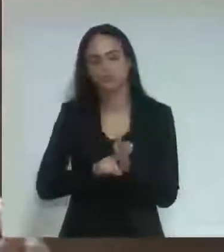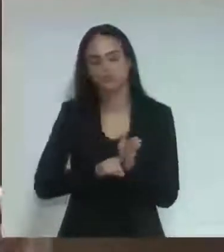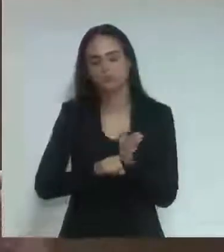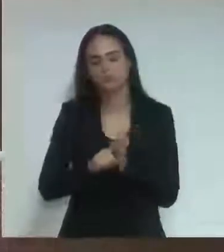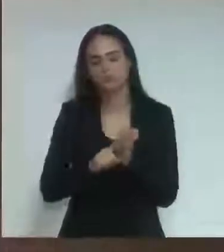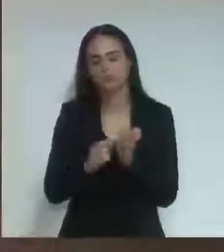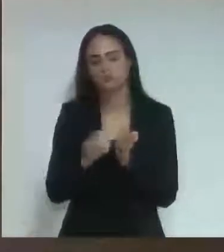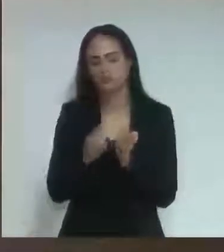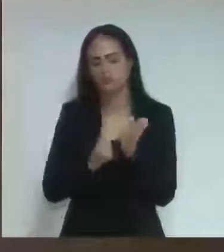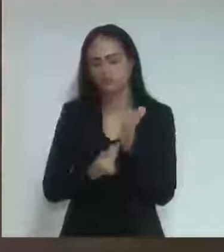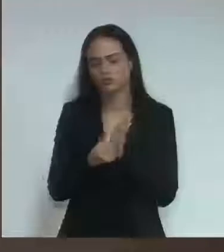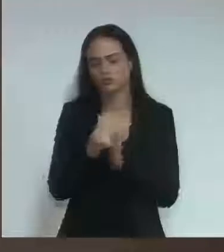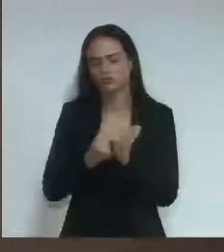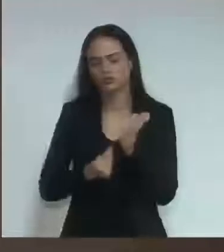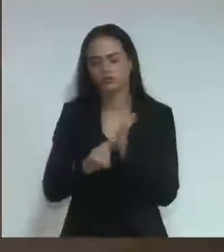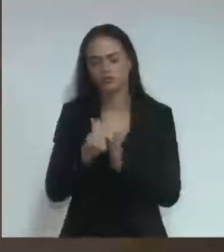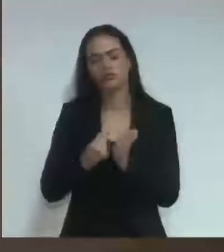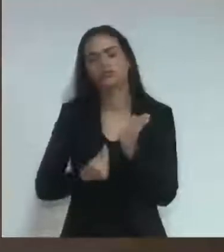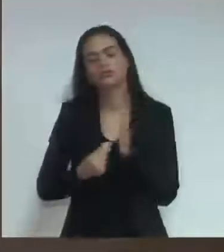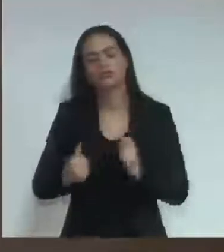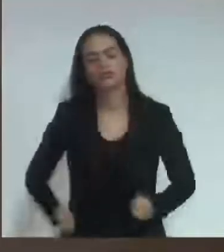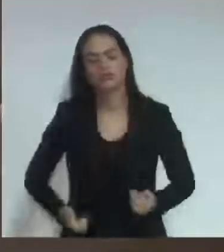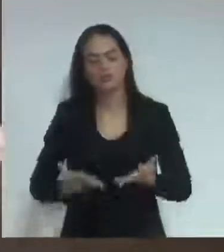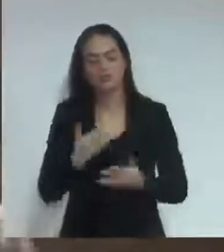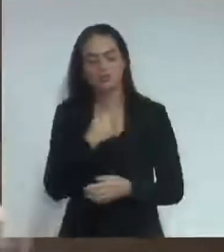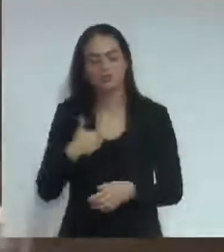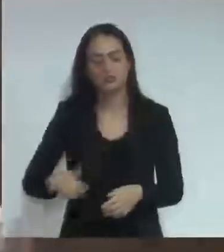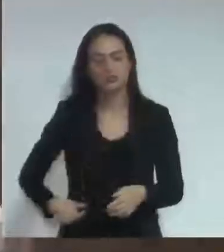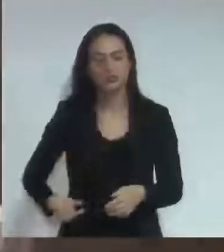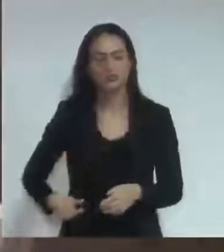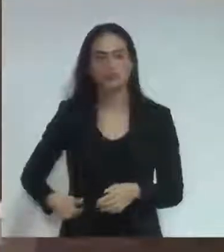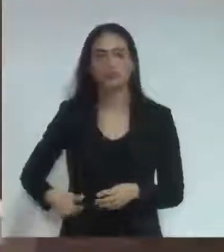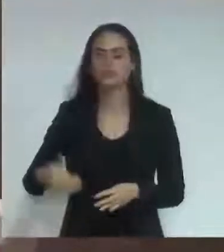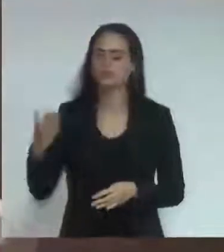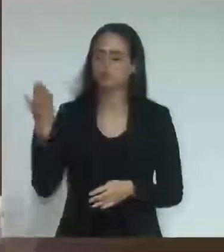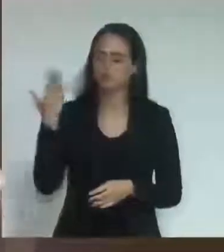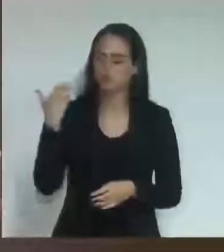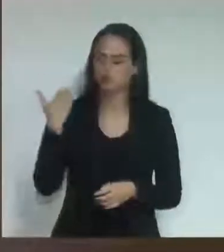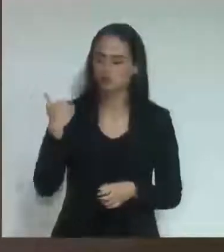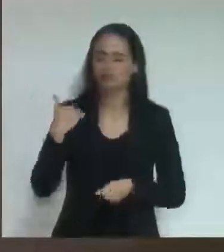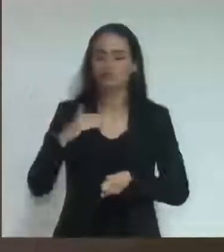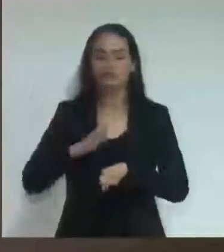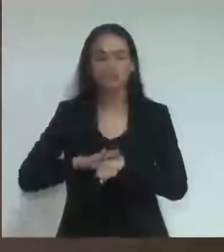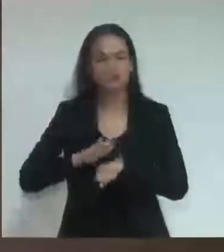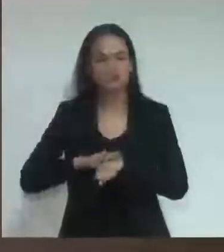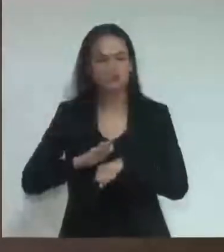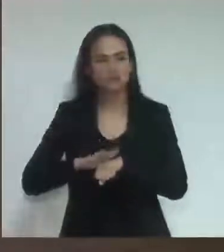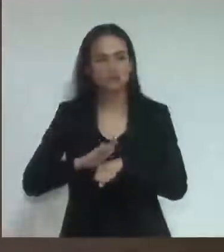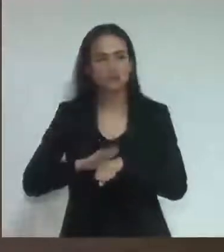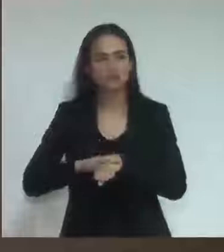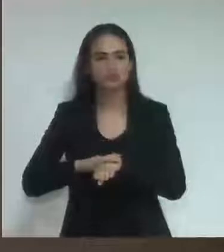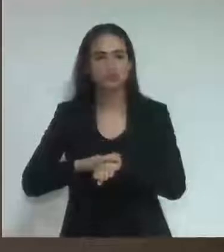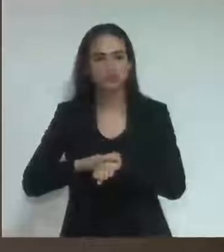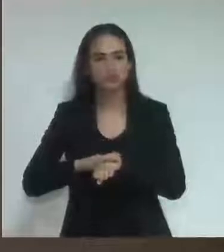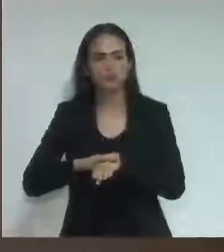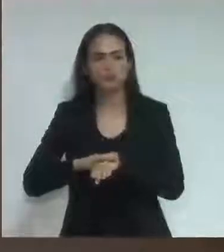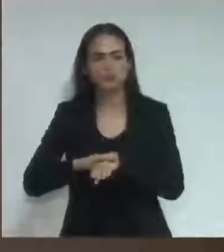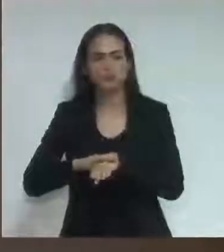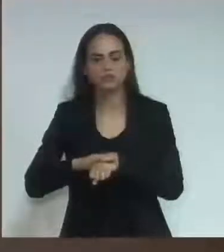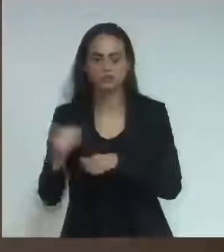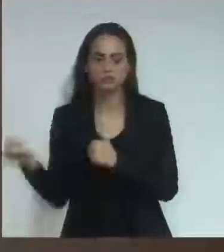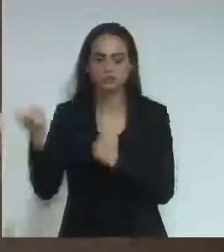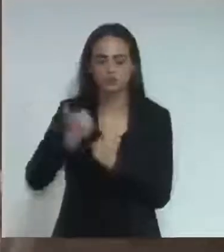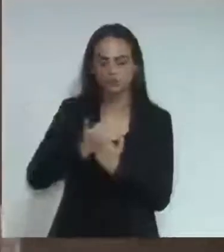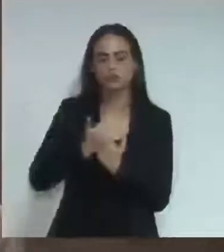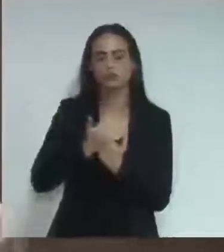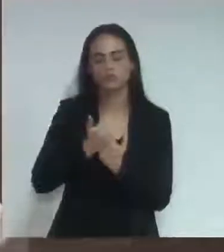Públicas, composta pelo presidente, na época, o vereador Márcio Melli, agora o vereador que assumiu no lugar, o Geraldo